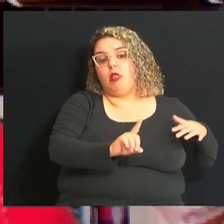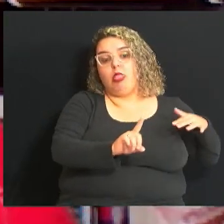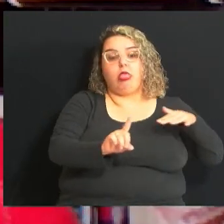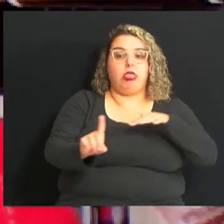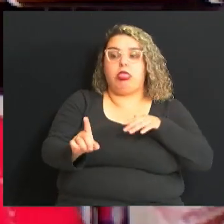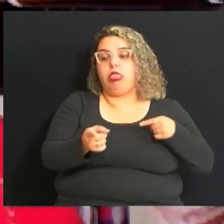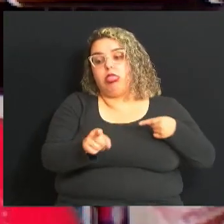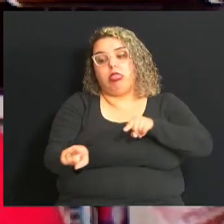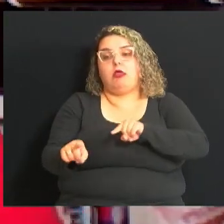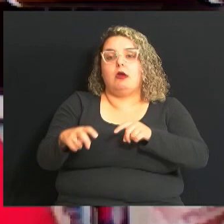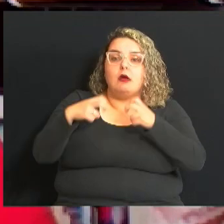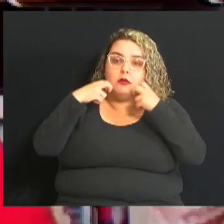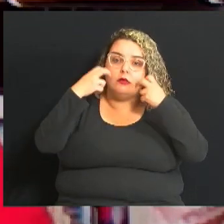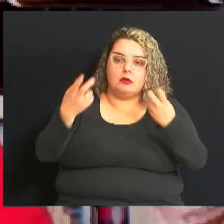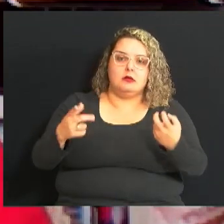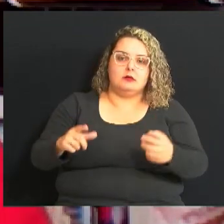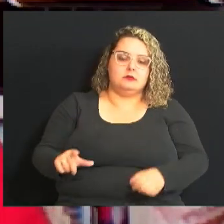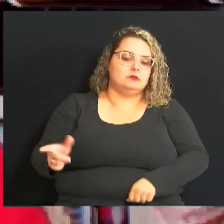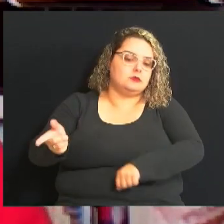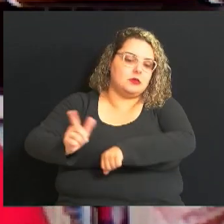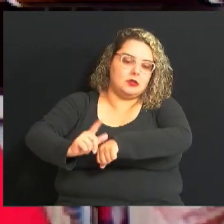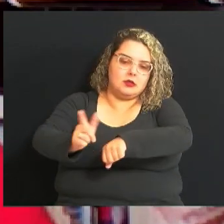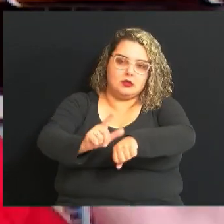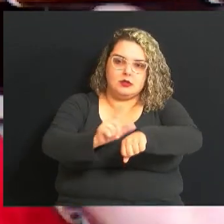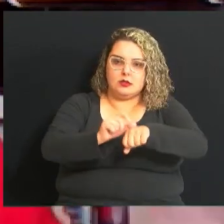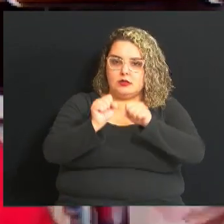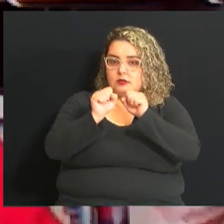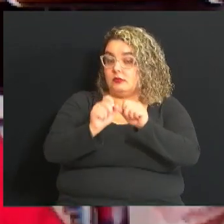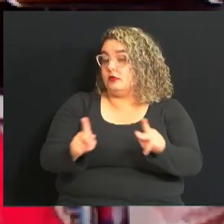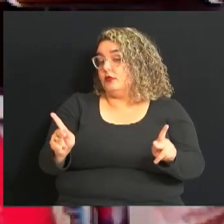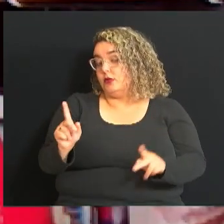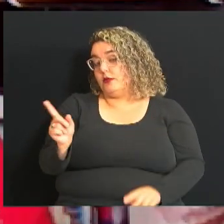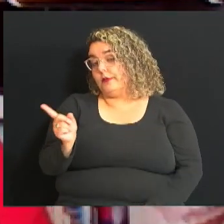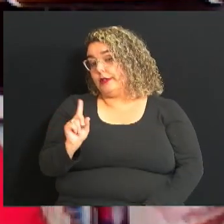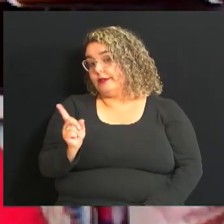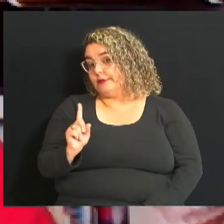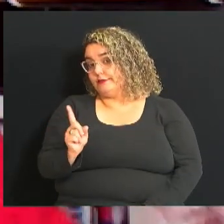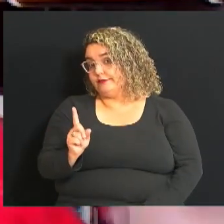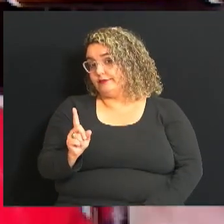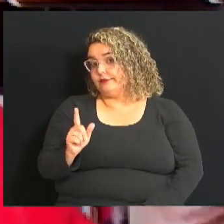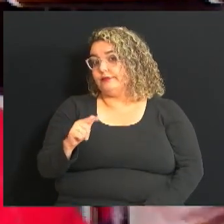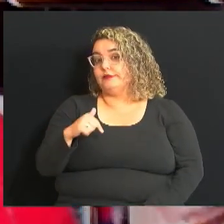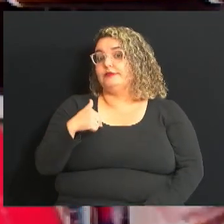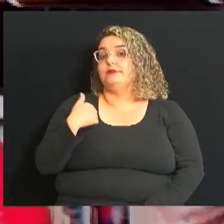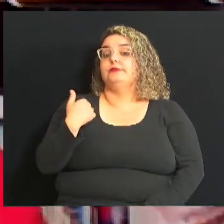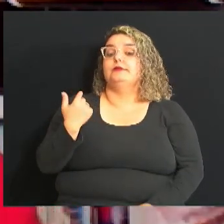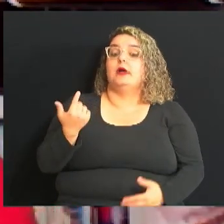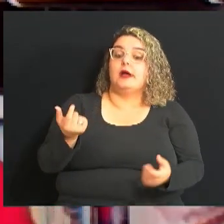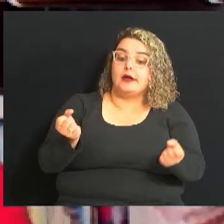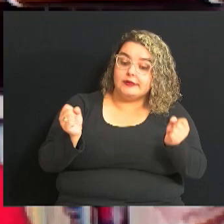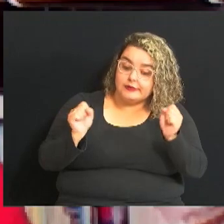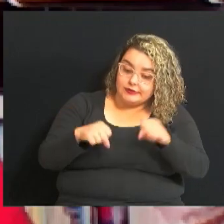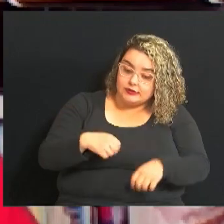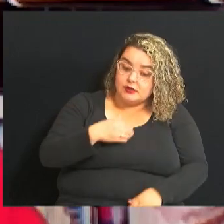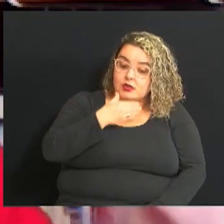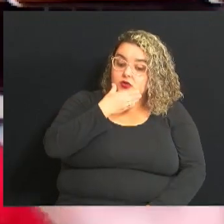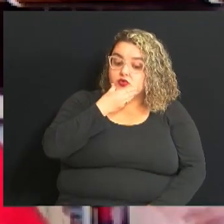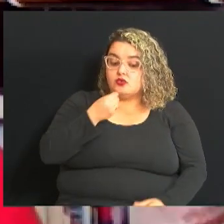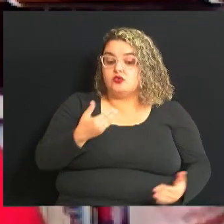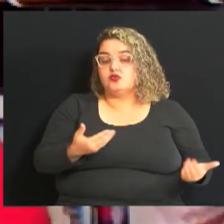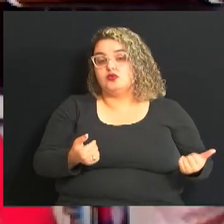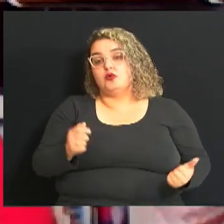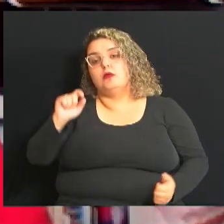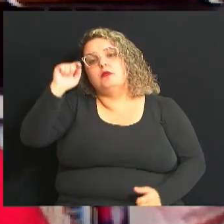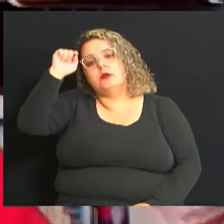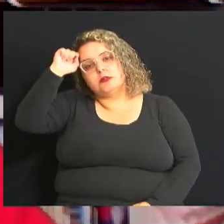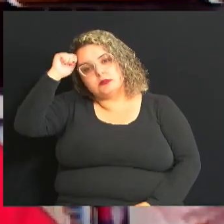constrangidos nas lojas, nos shopping centers, mas serão os negros, os meninos, jovens negros.